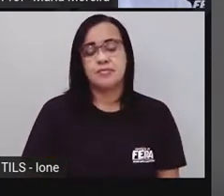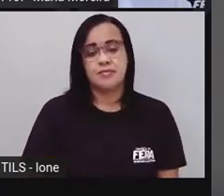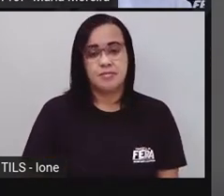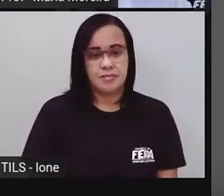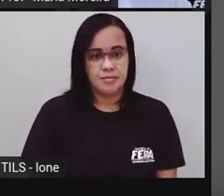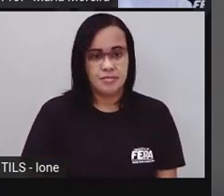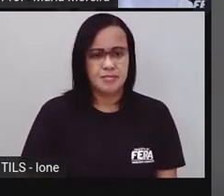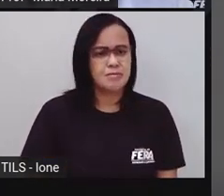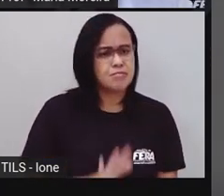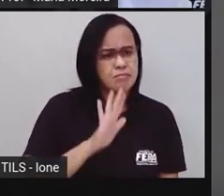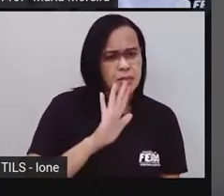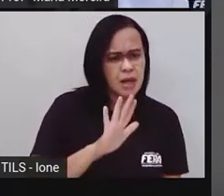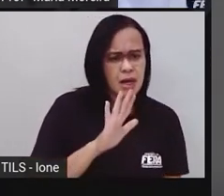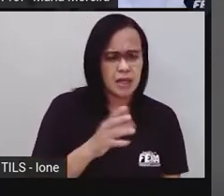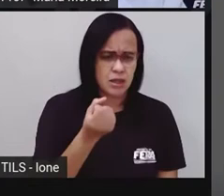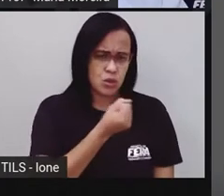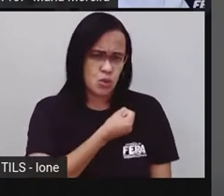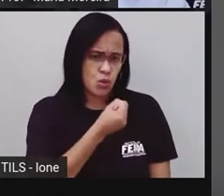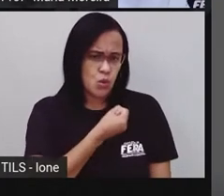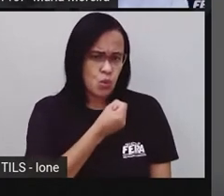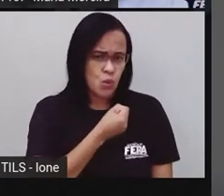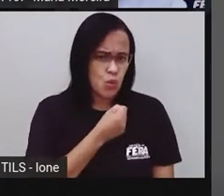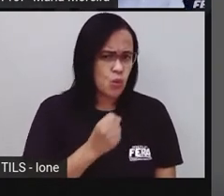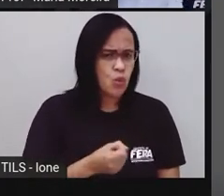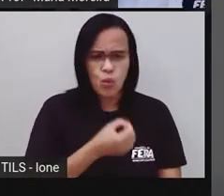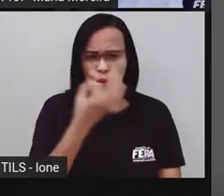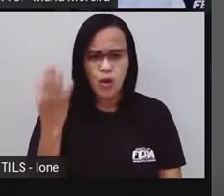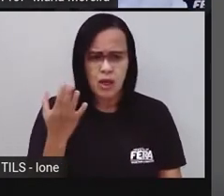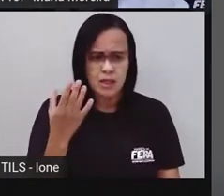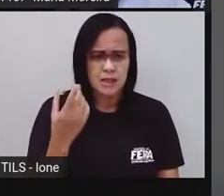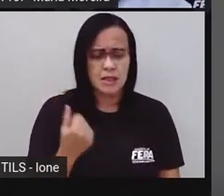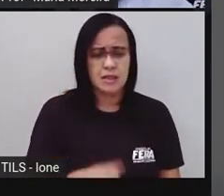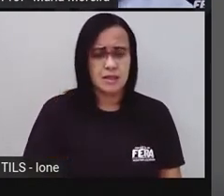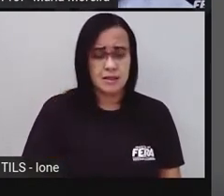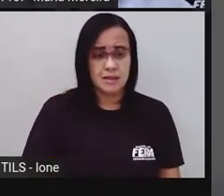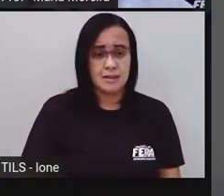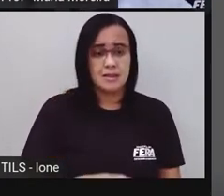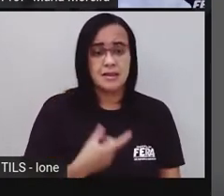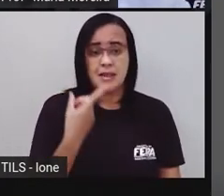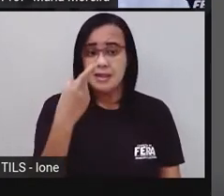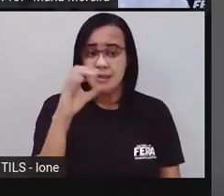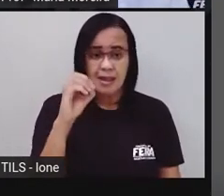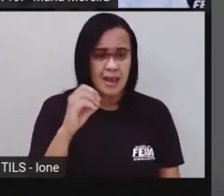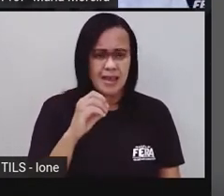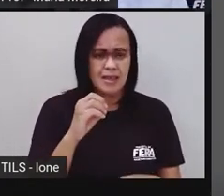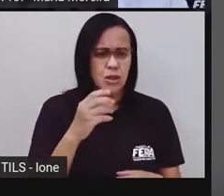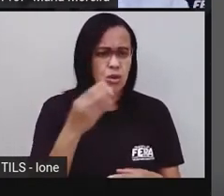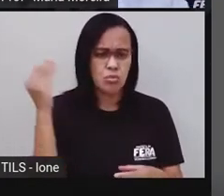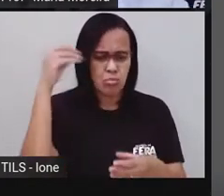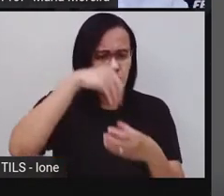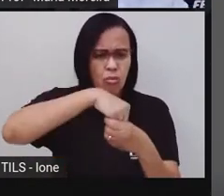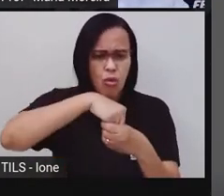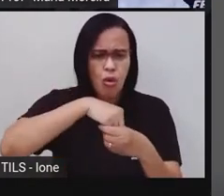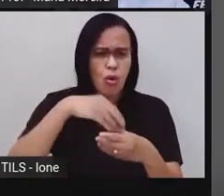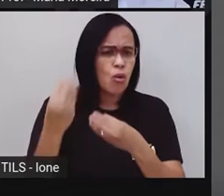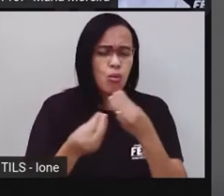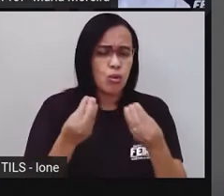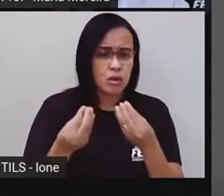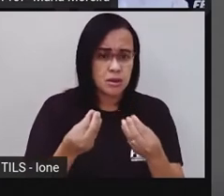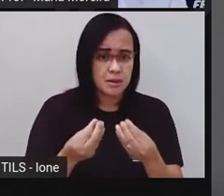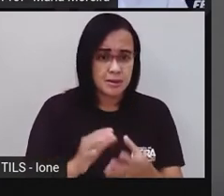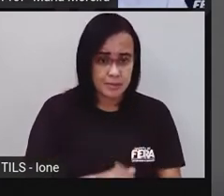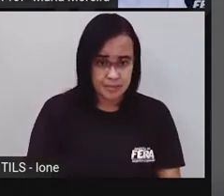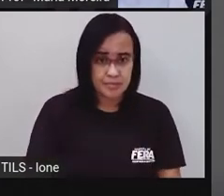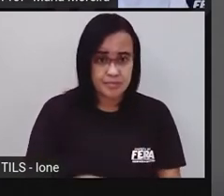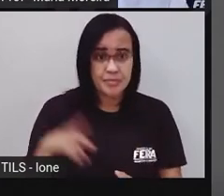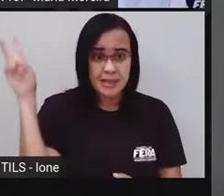É mas esse número possui Quantas dezenas aí gente olha eu vou ver eu tenho que uma dezena